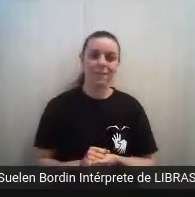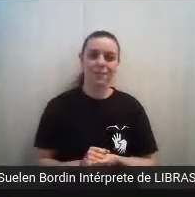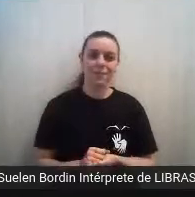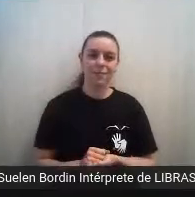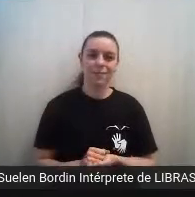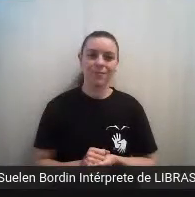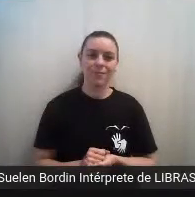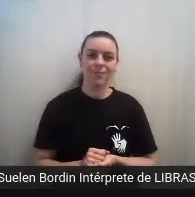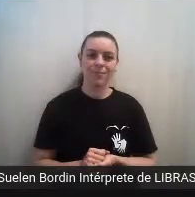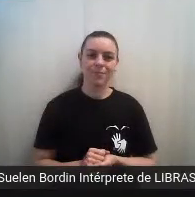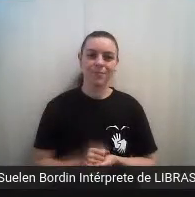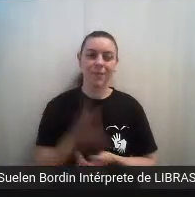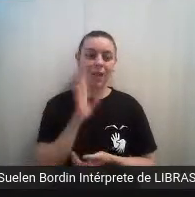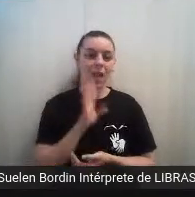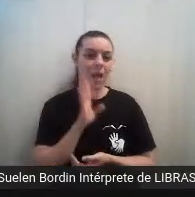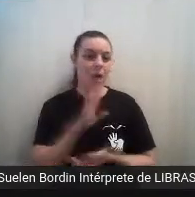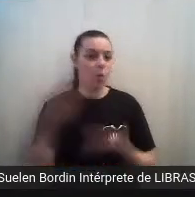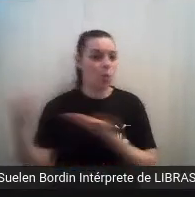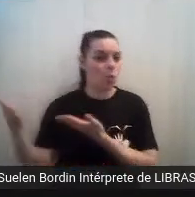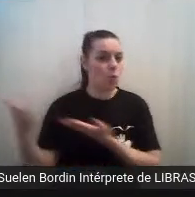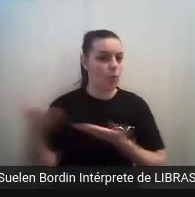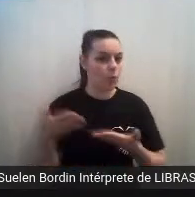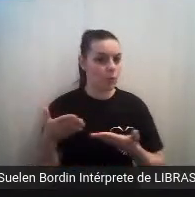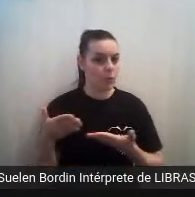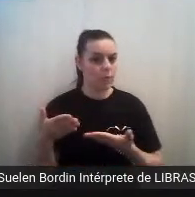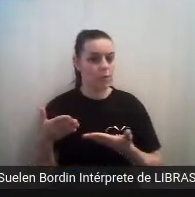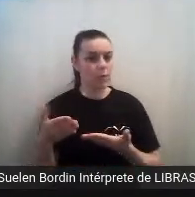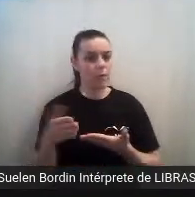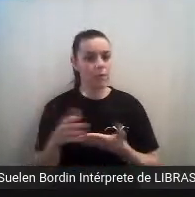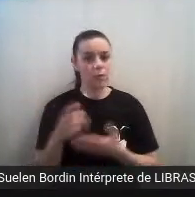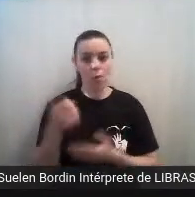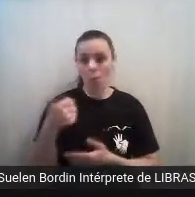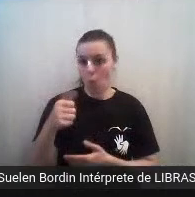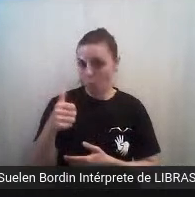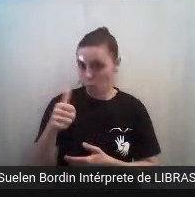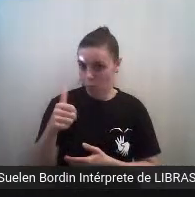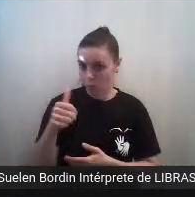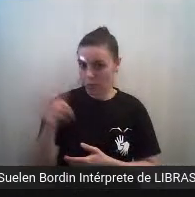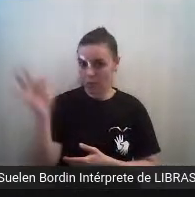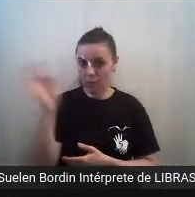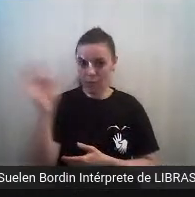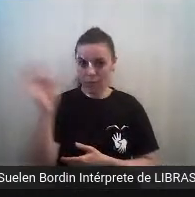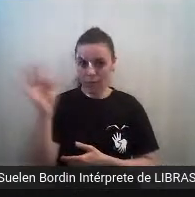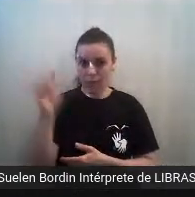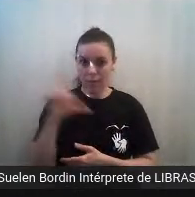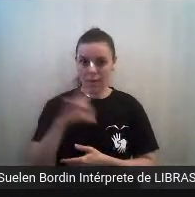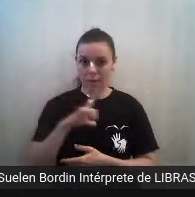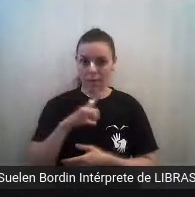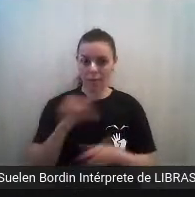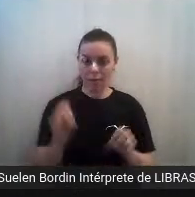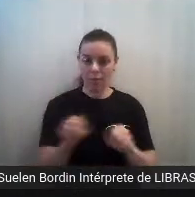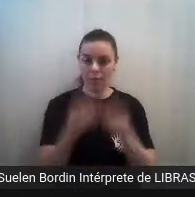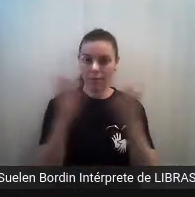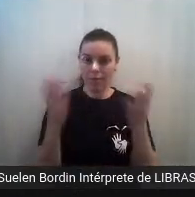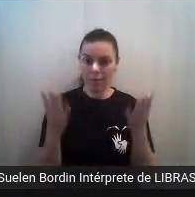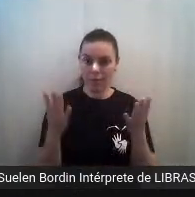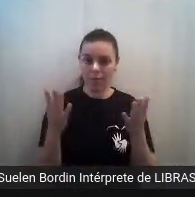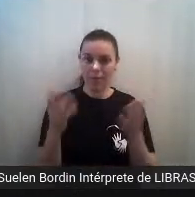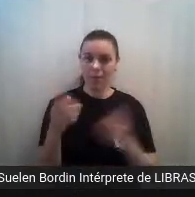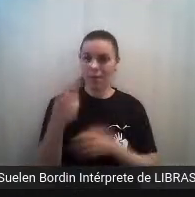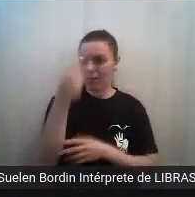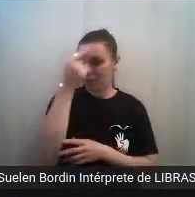Então, legal. E fica aí um convite para nosso dia 11 de fevereiro, a gente vai ter um evento na Universidade Federal do Paraná,